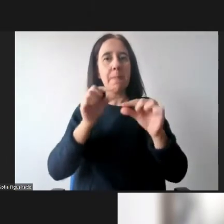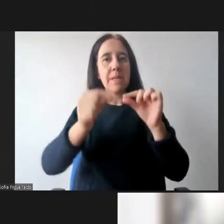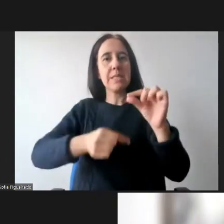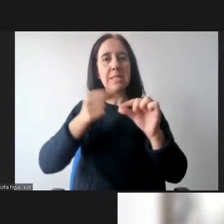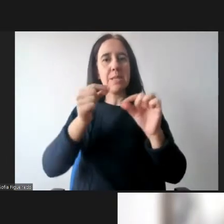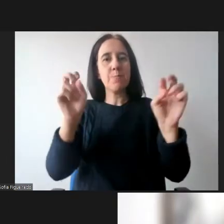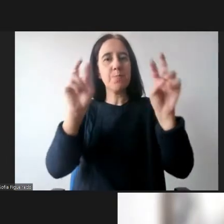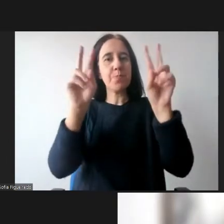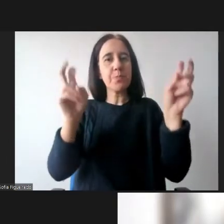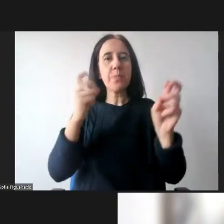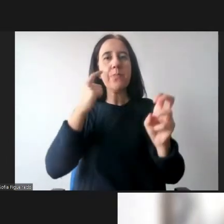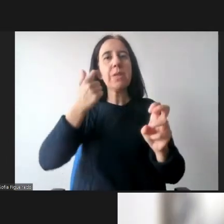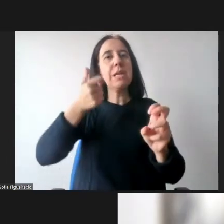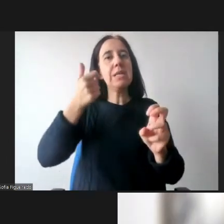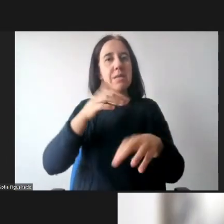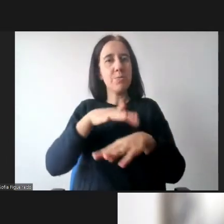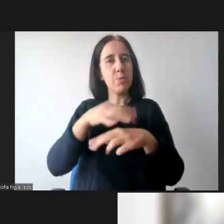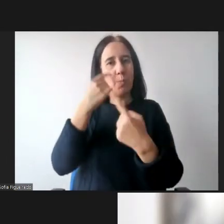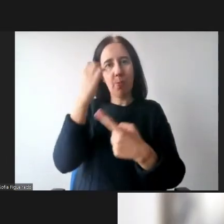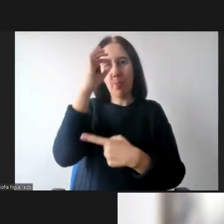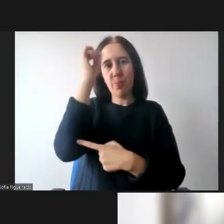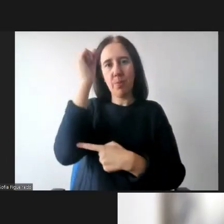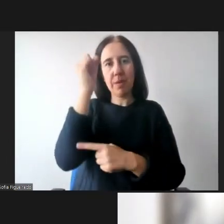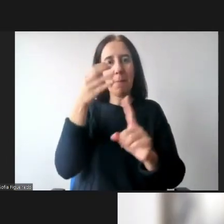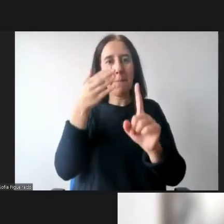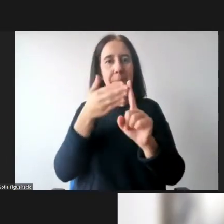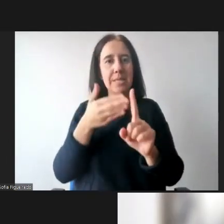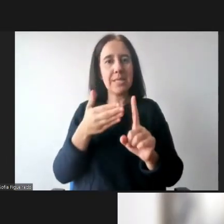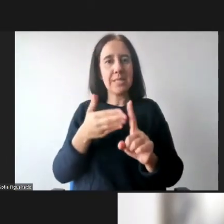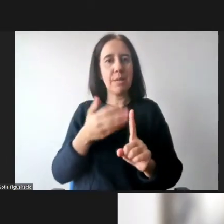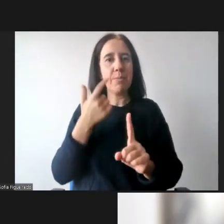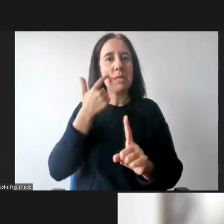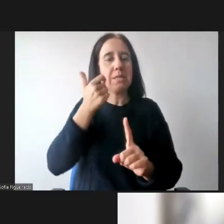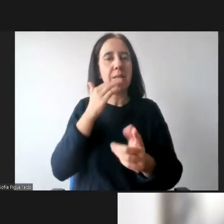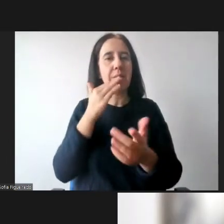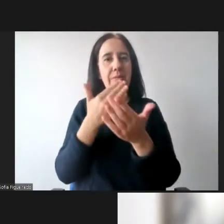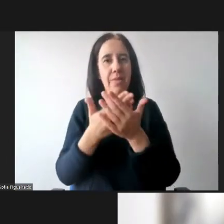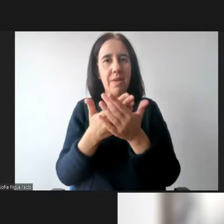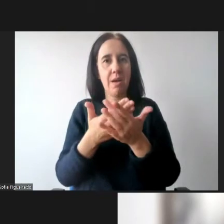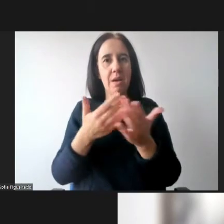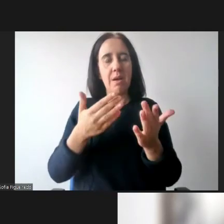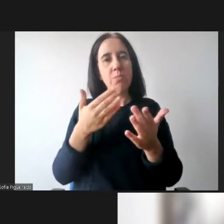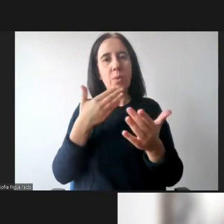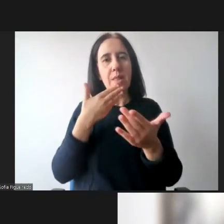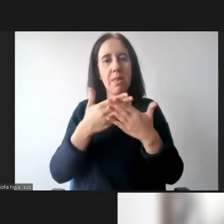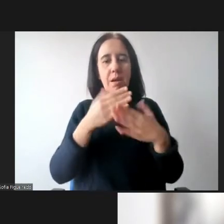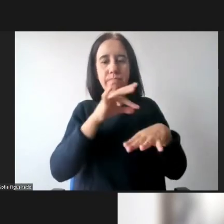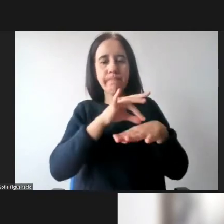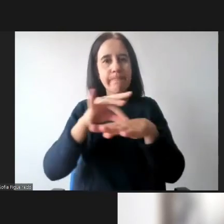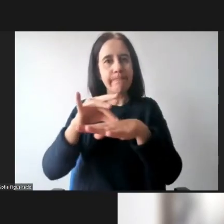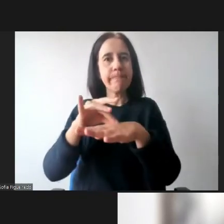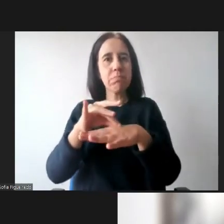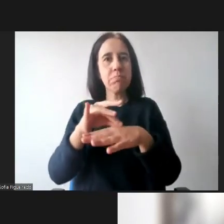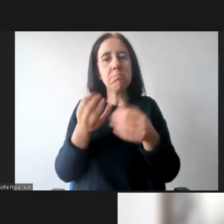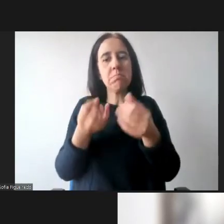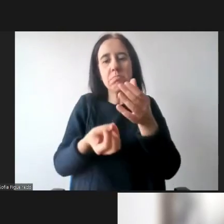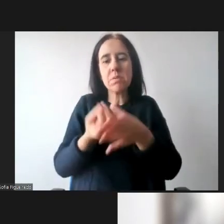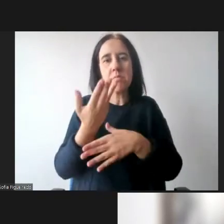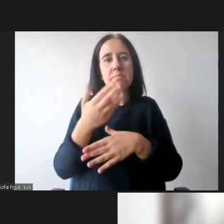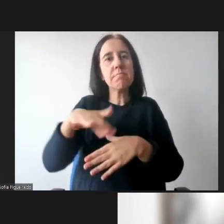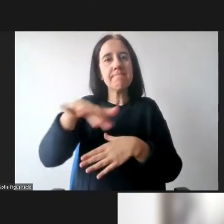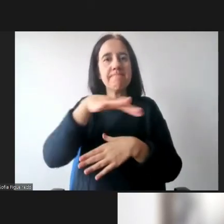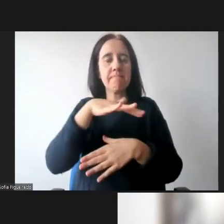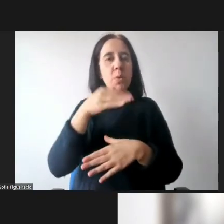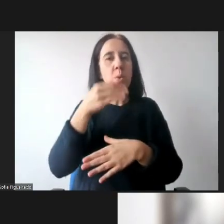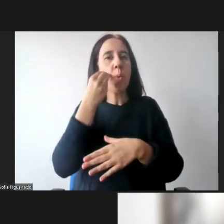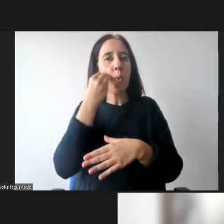os princípios fundamentais da administração pública, aqueles princípios fundamentais que norteiam, nos termos da Constituição, aquilo que é a